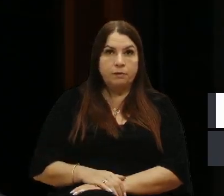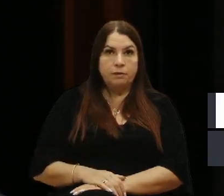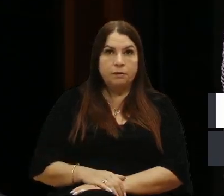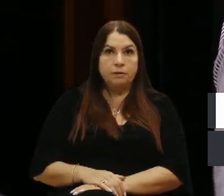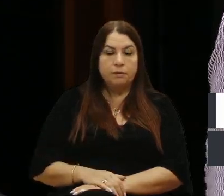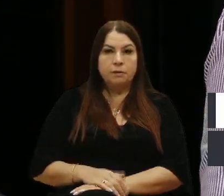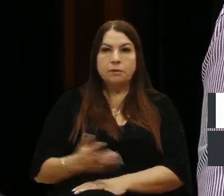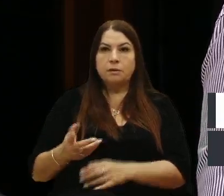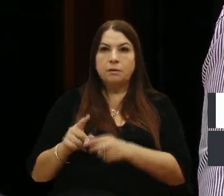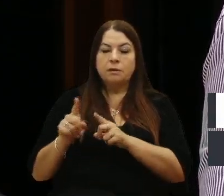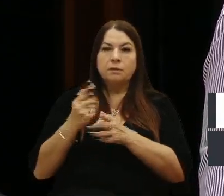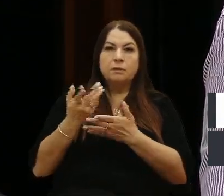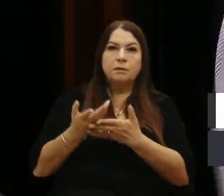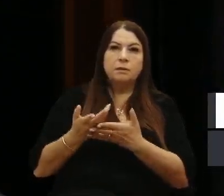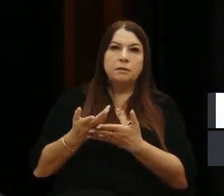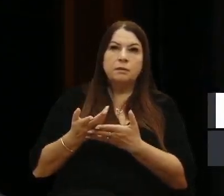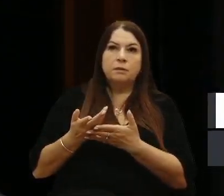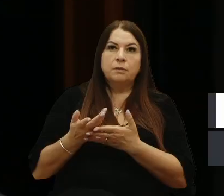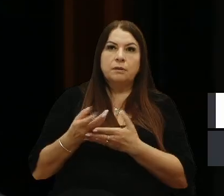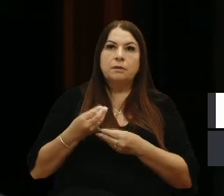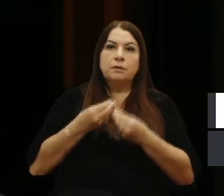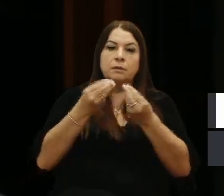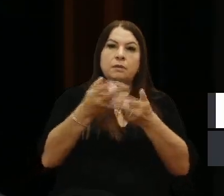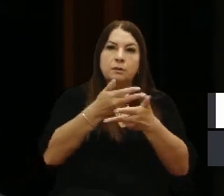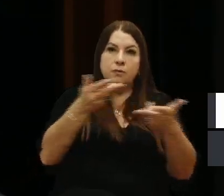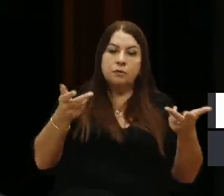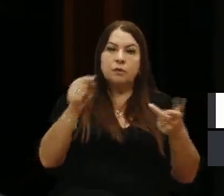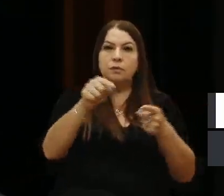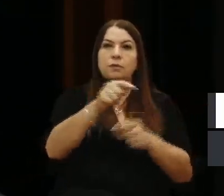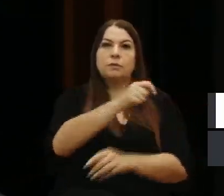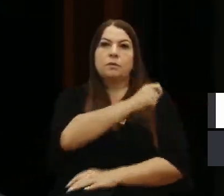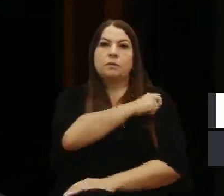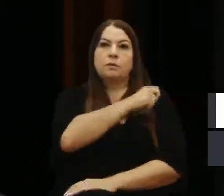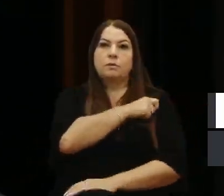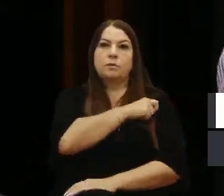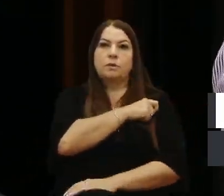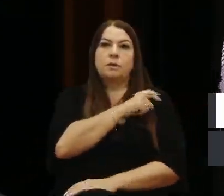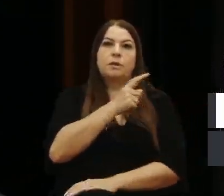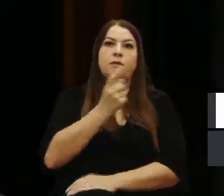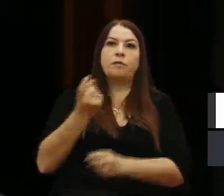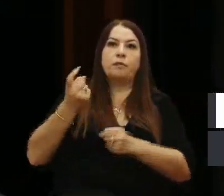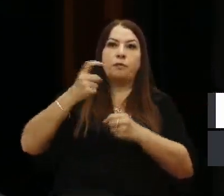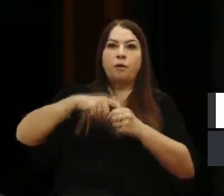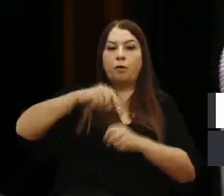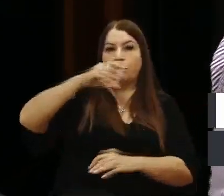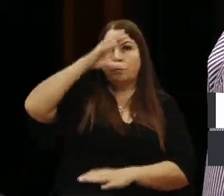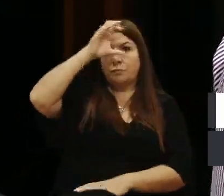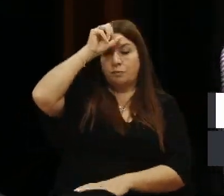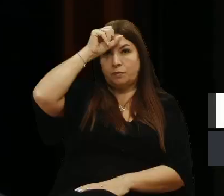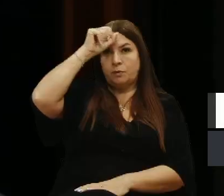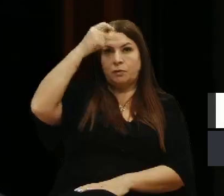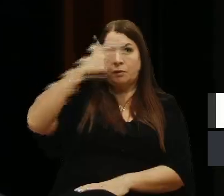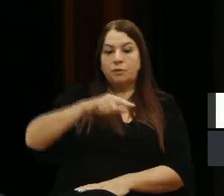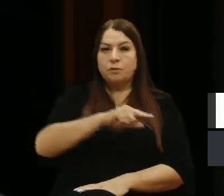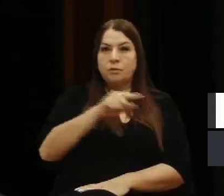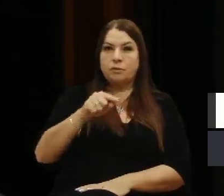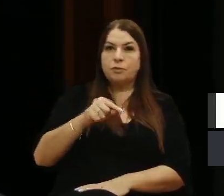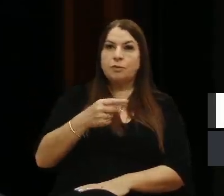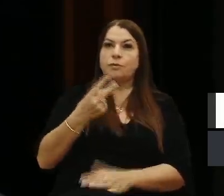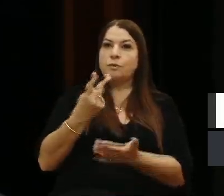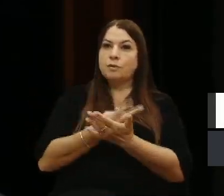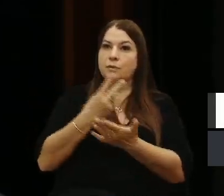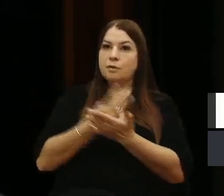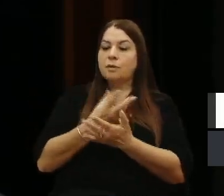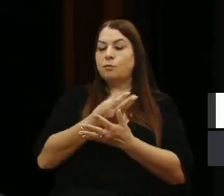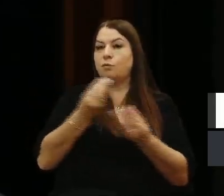Lógico, nós teríamos que dar as condições para que esse aluno recomponha a sua aprendizagem. E acho que aí nós pecamos muito,